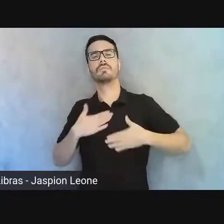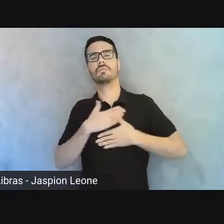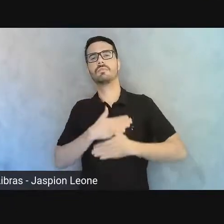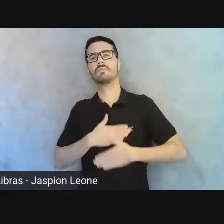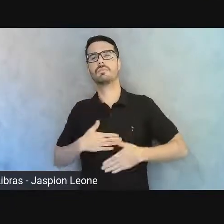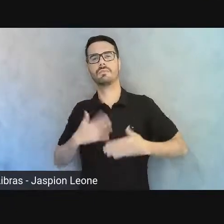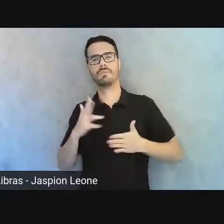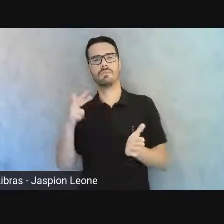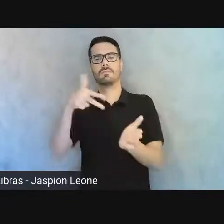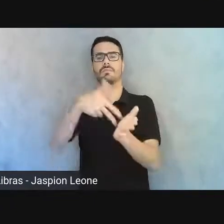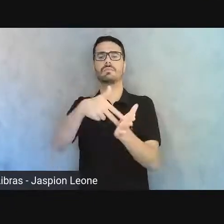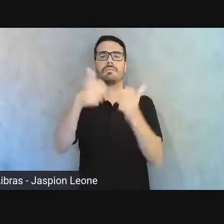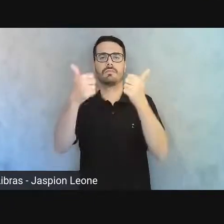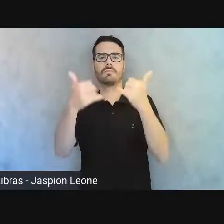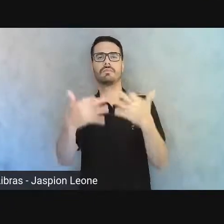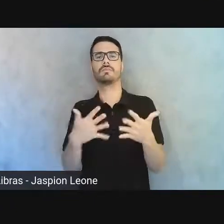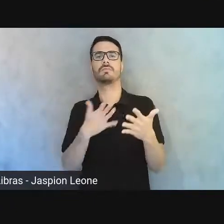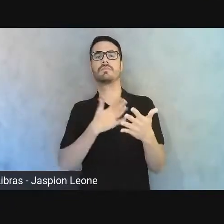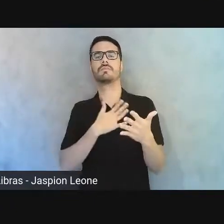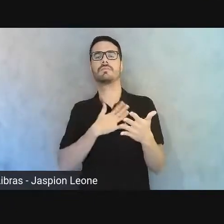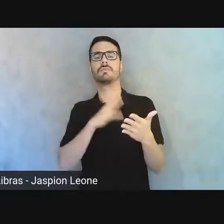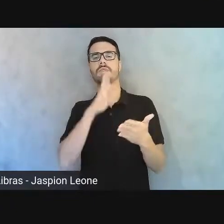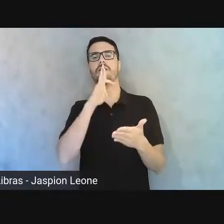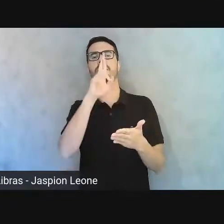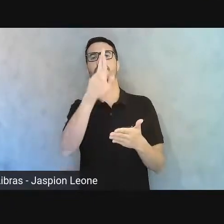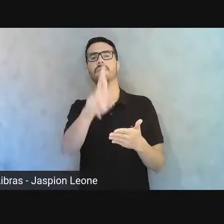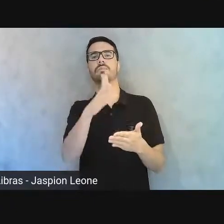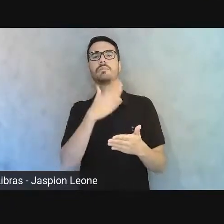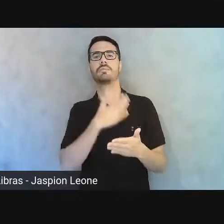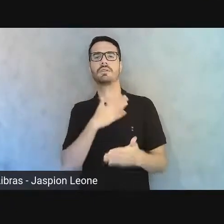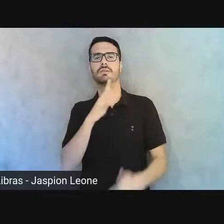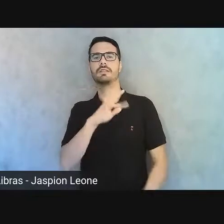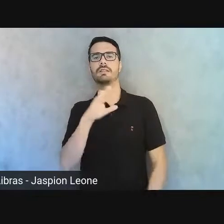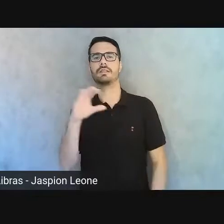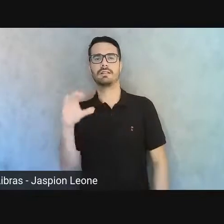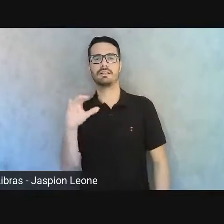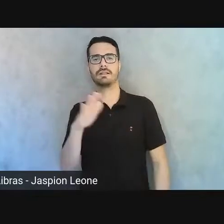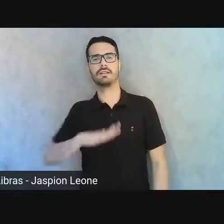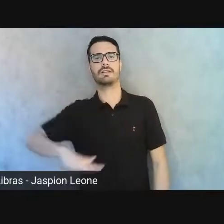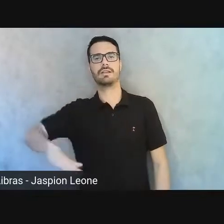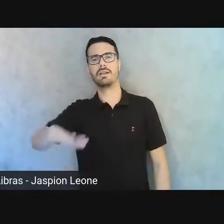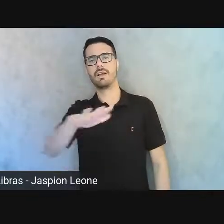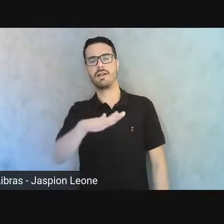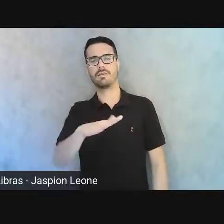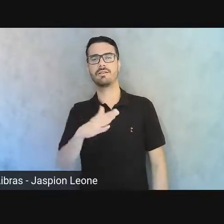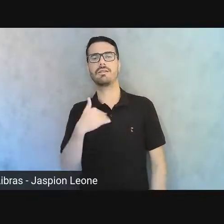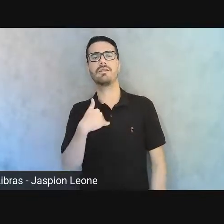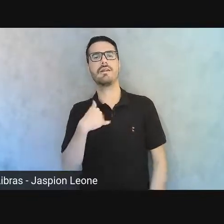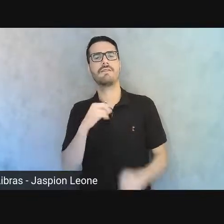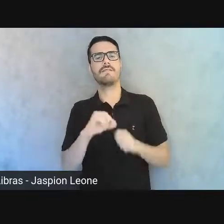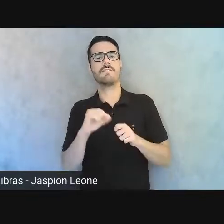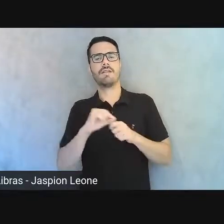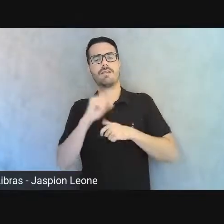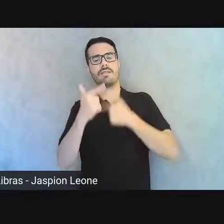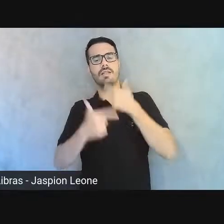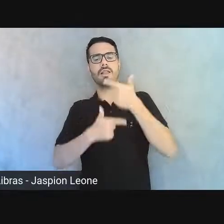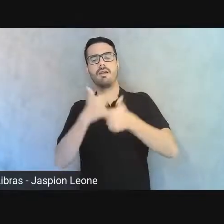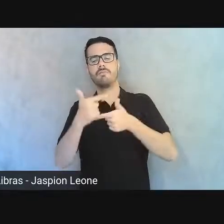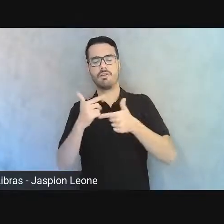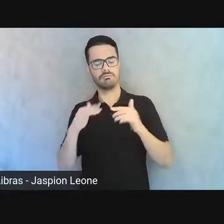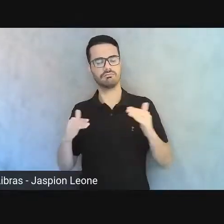falar publicamente sobre o resultado do TCC, que eu fiz com muito afinco justamente para